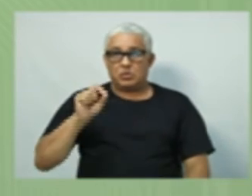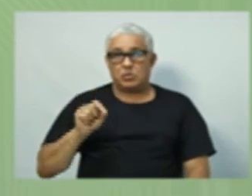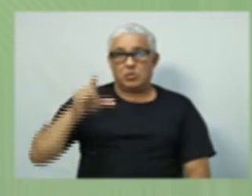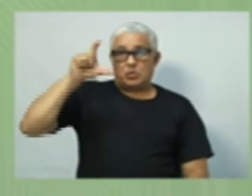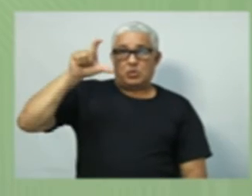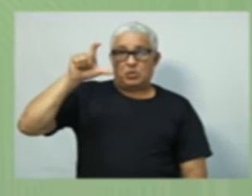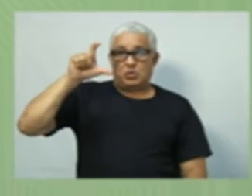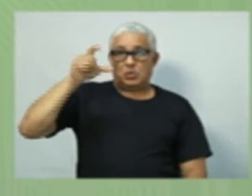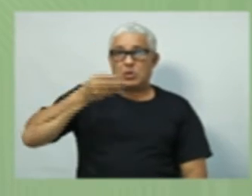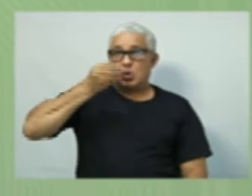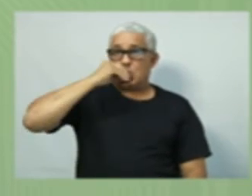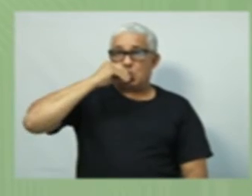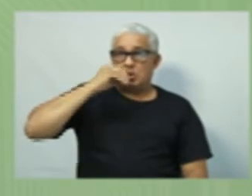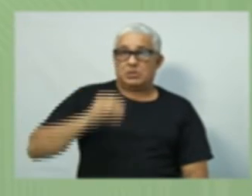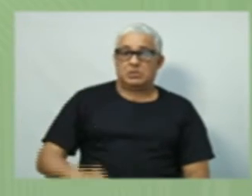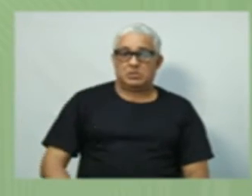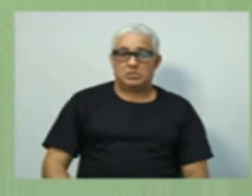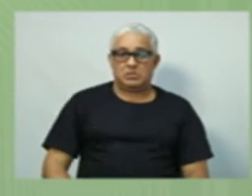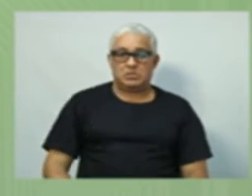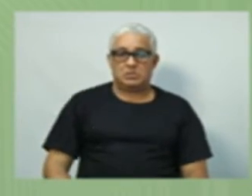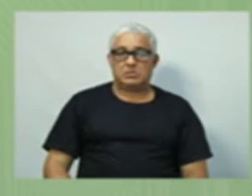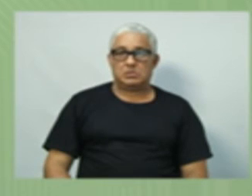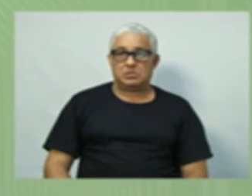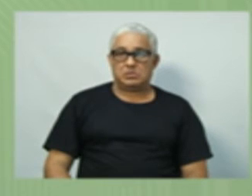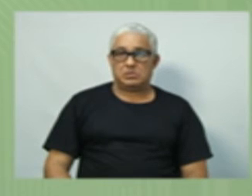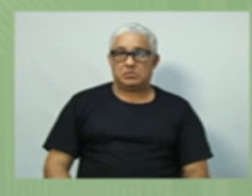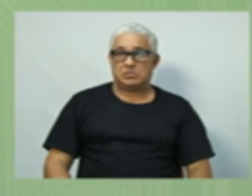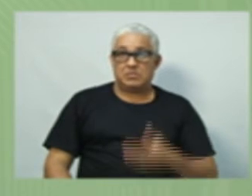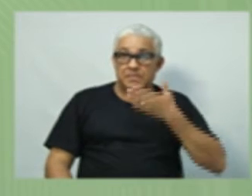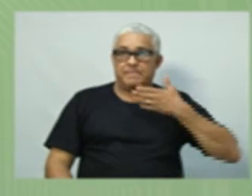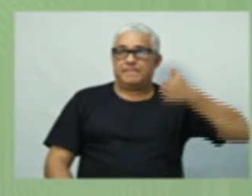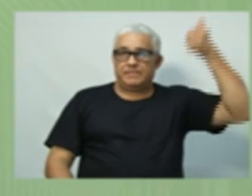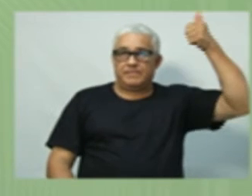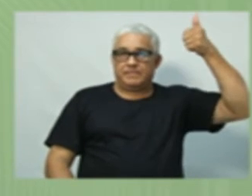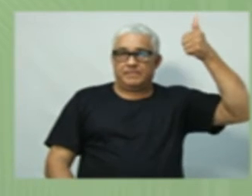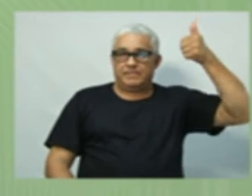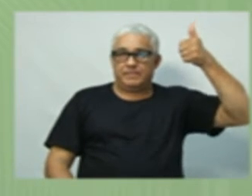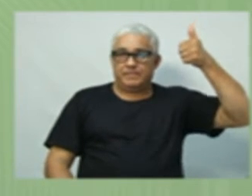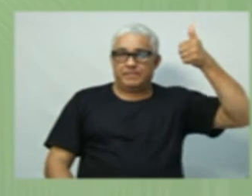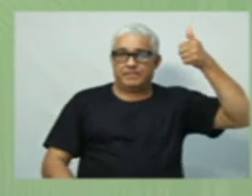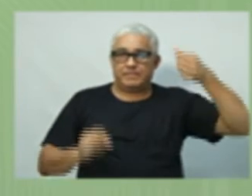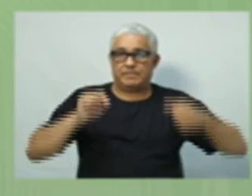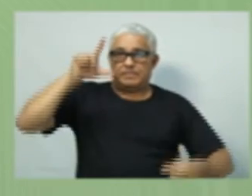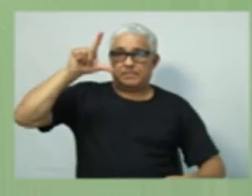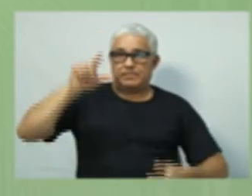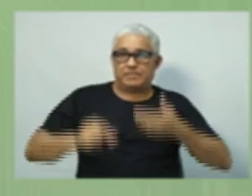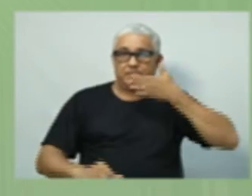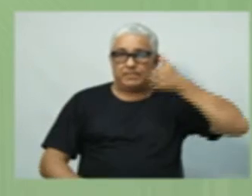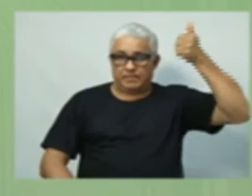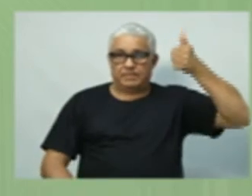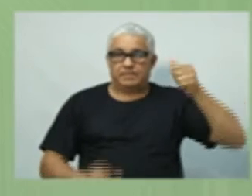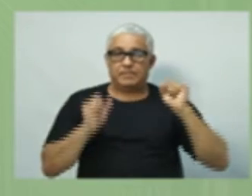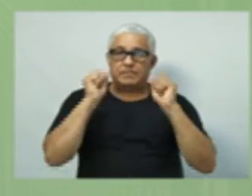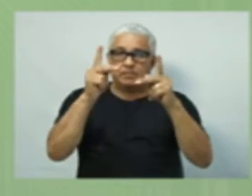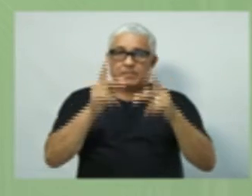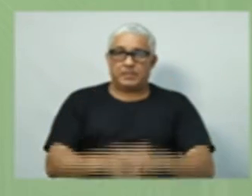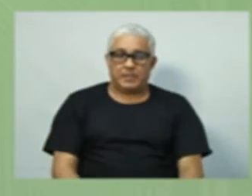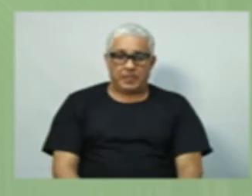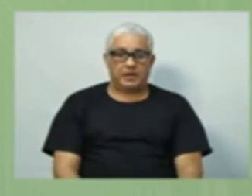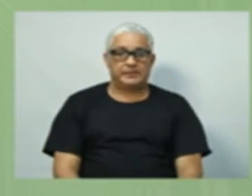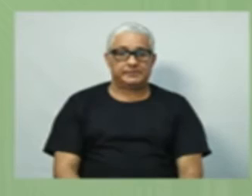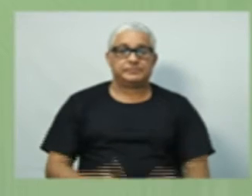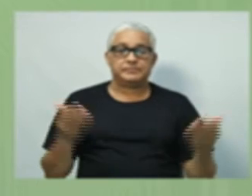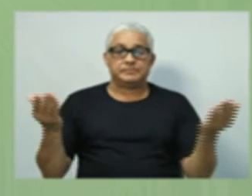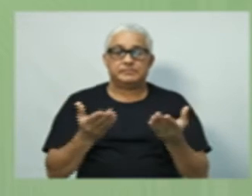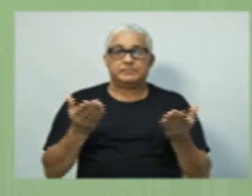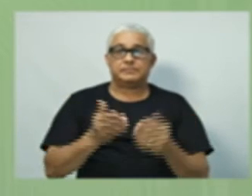lucratividade e rentabilidade quanto maior mais feliz eu fico quanto maior melhor ok vamos falar